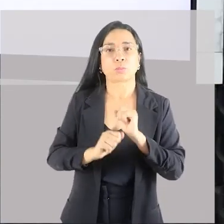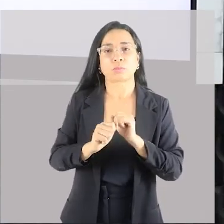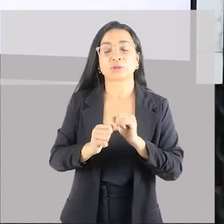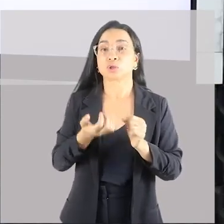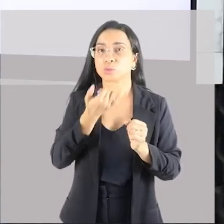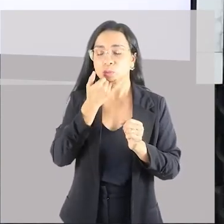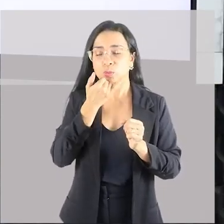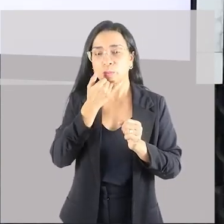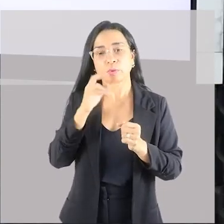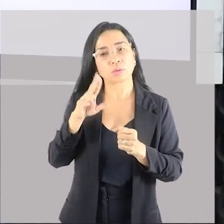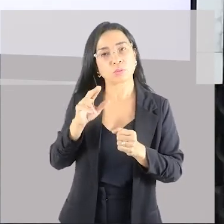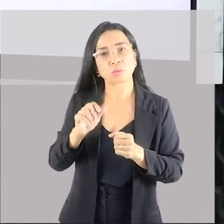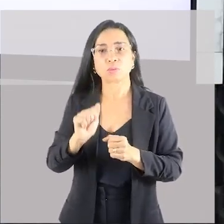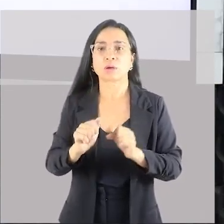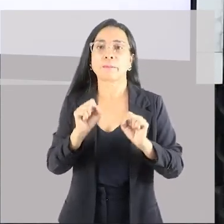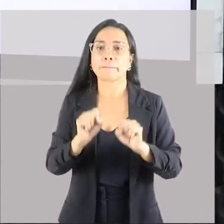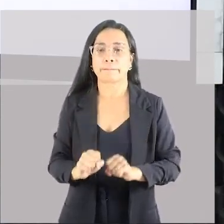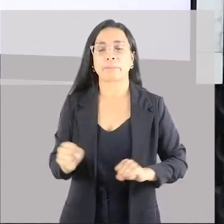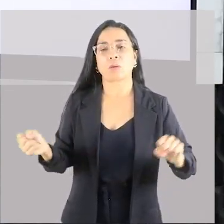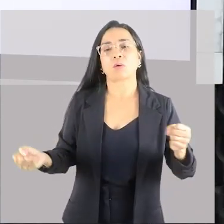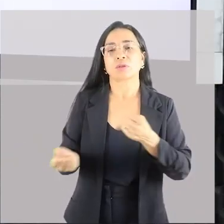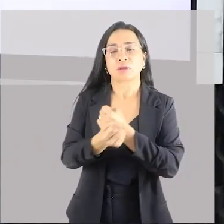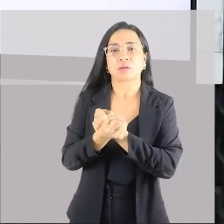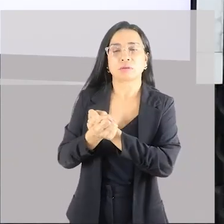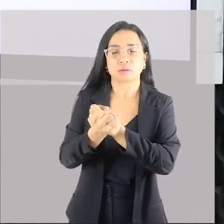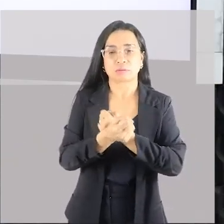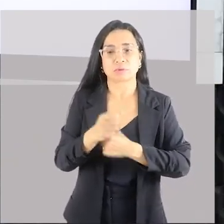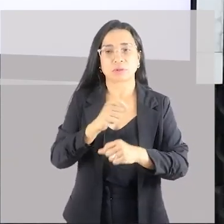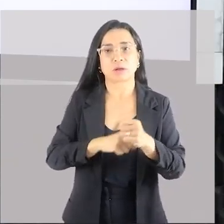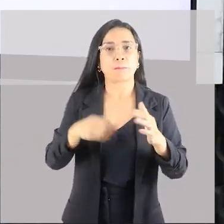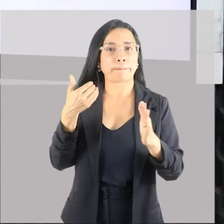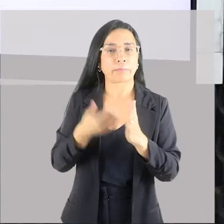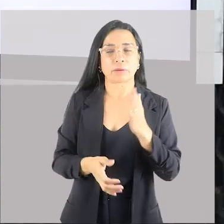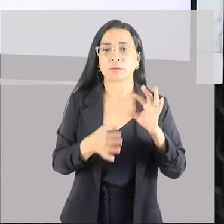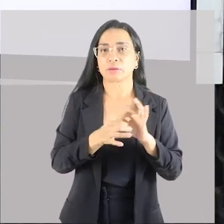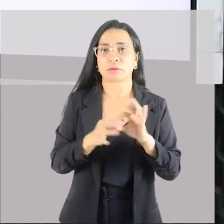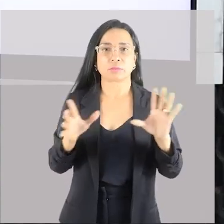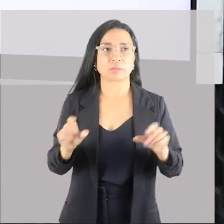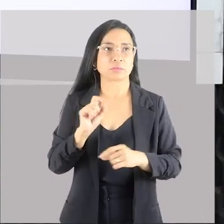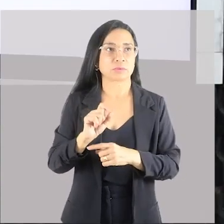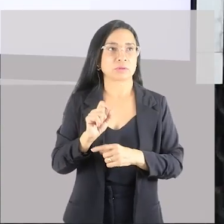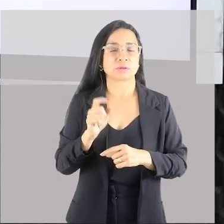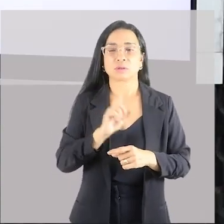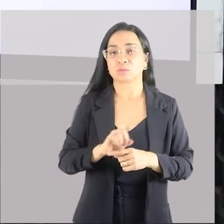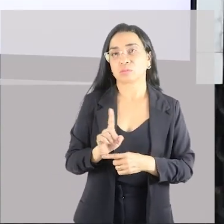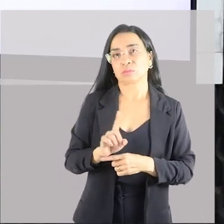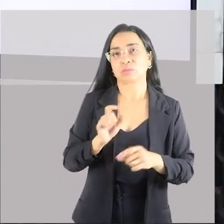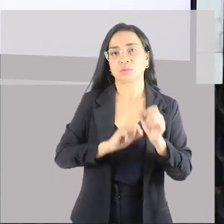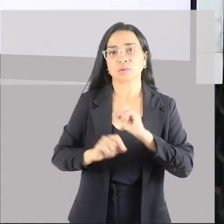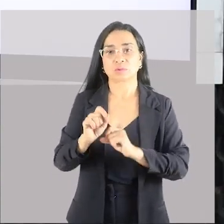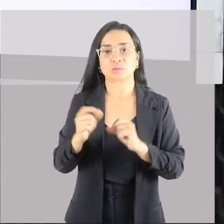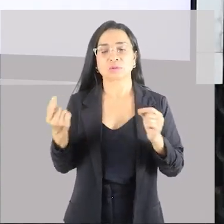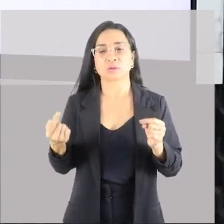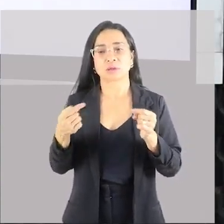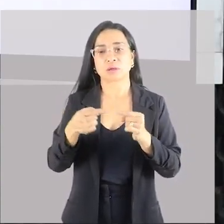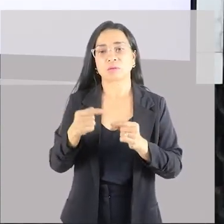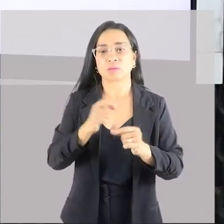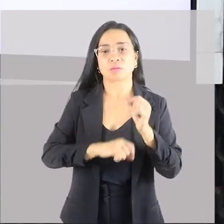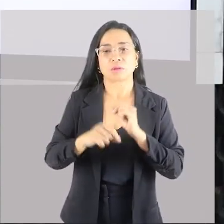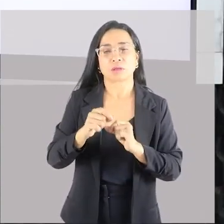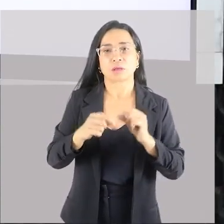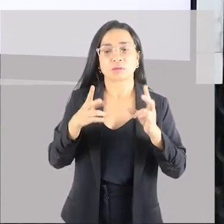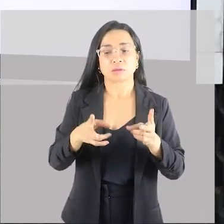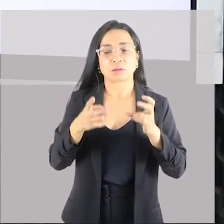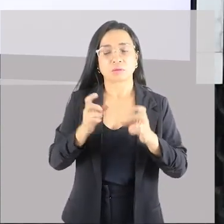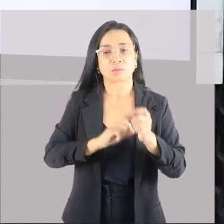de imposição, ou de perder a liberdade. E isto não estará contento na